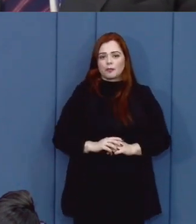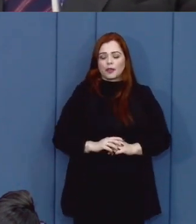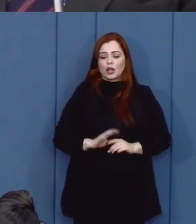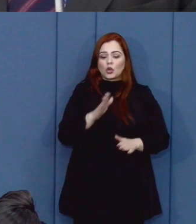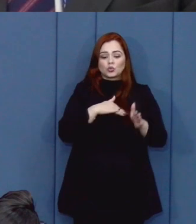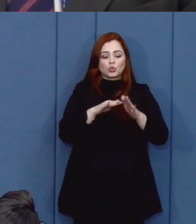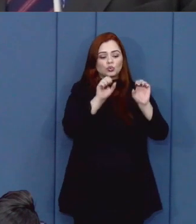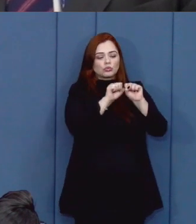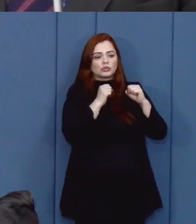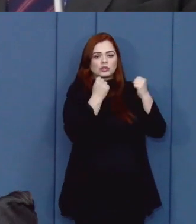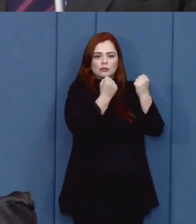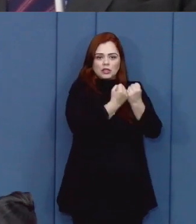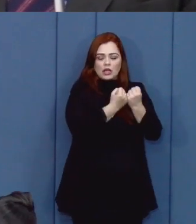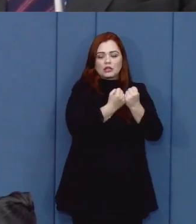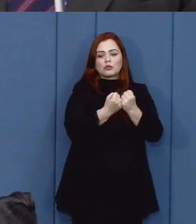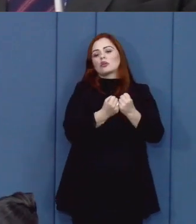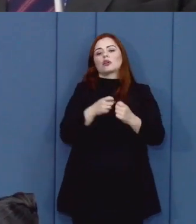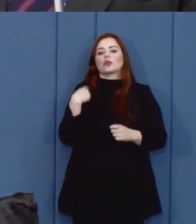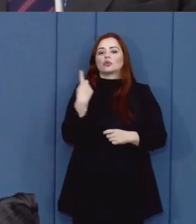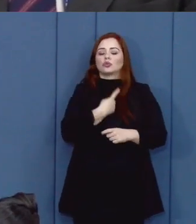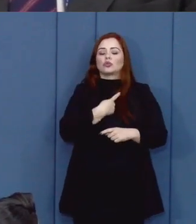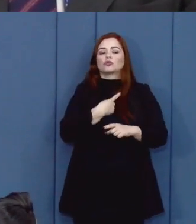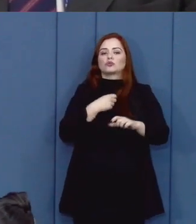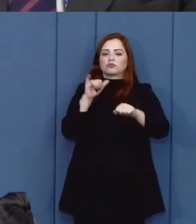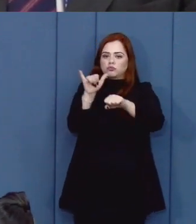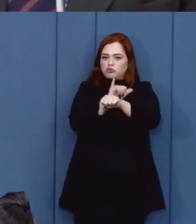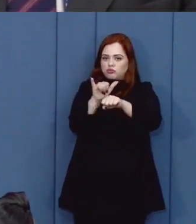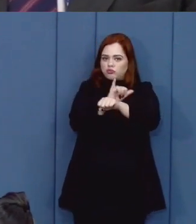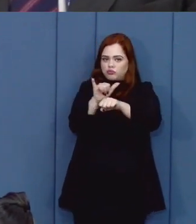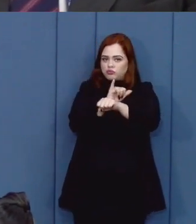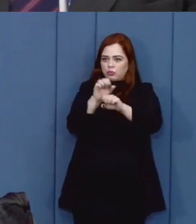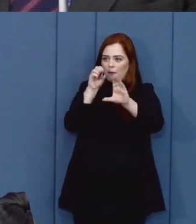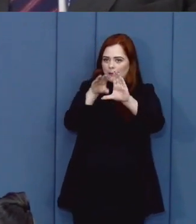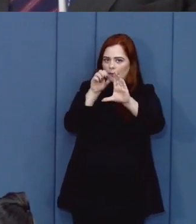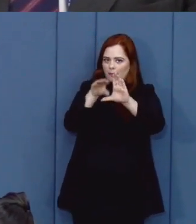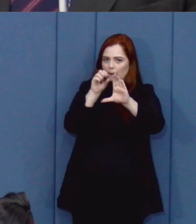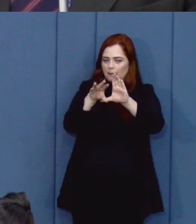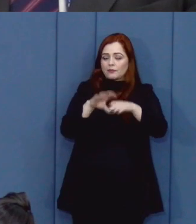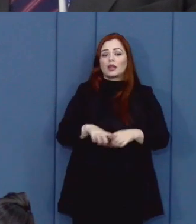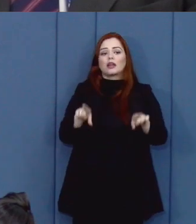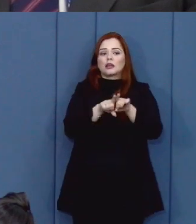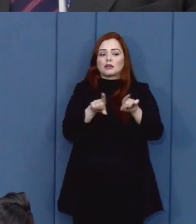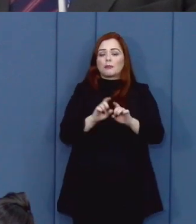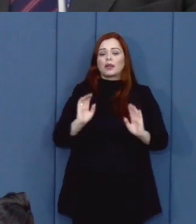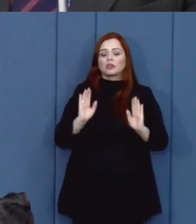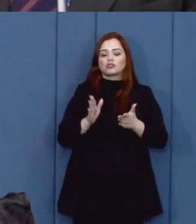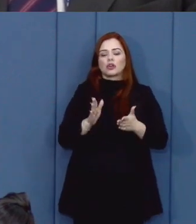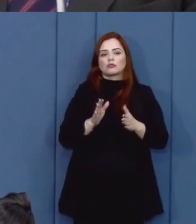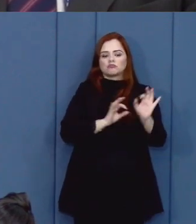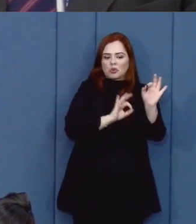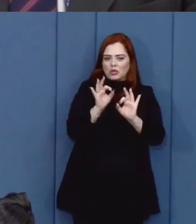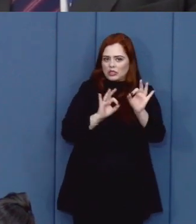Esse seminário foi todo transmitido ao vivo pelo canal nosso do YouTube da Fundação Alexandre Guzmão, e também será editado